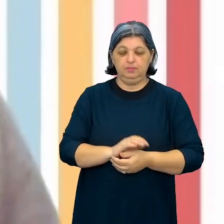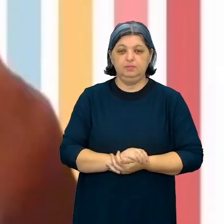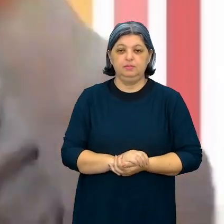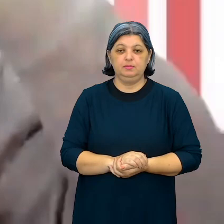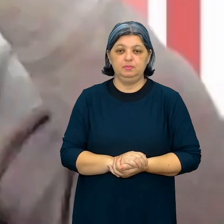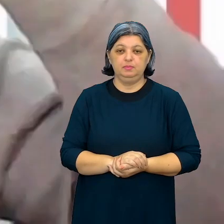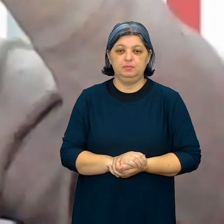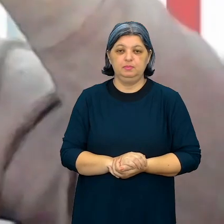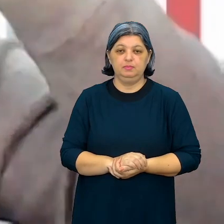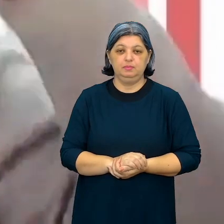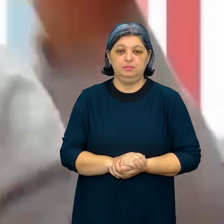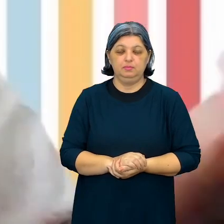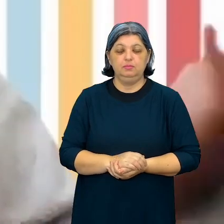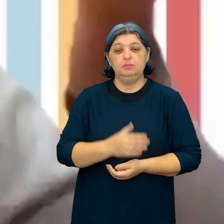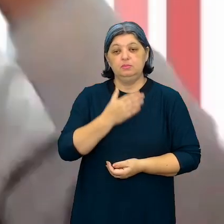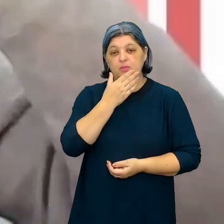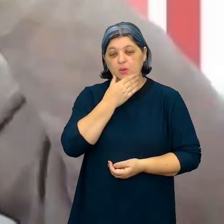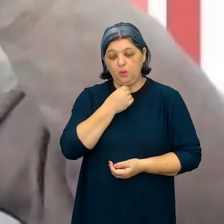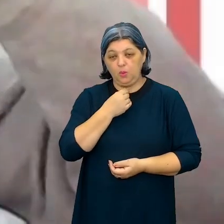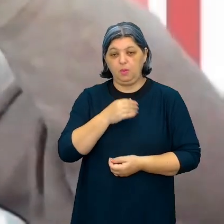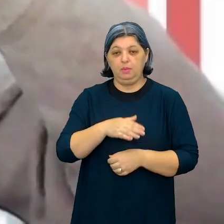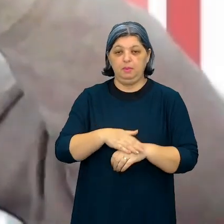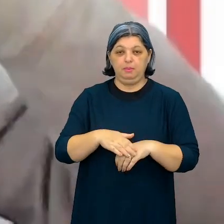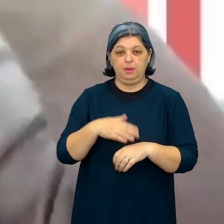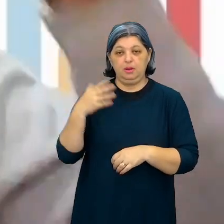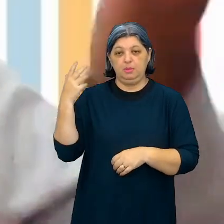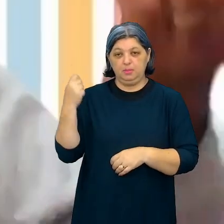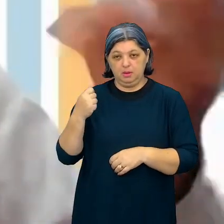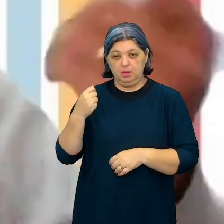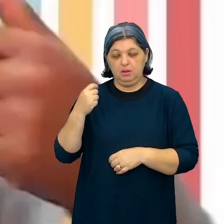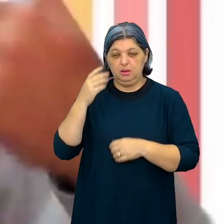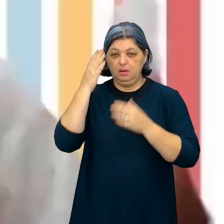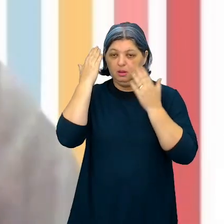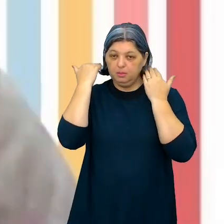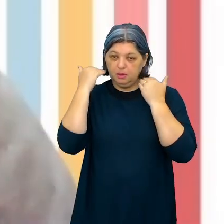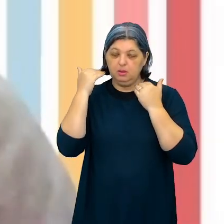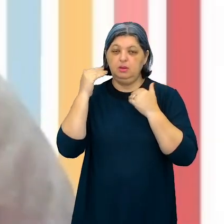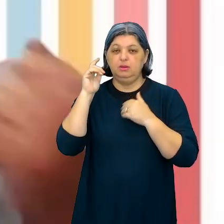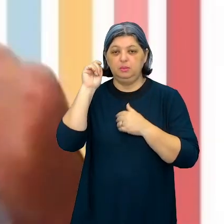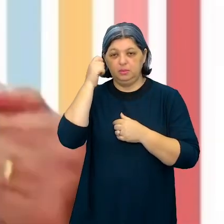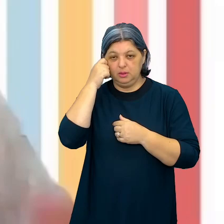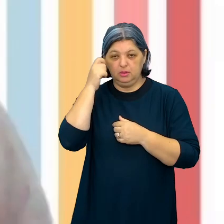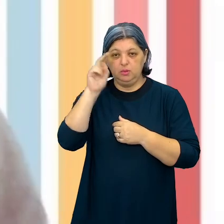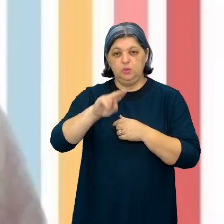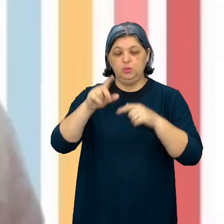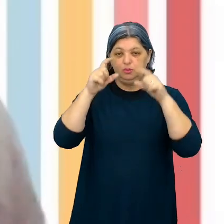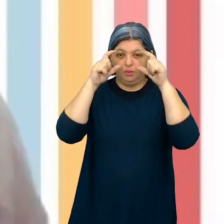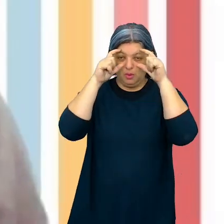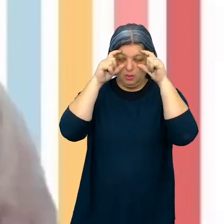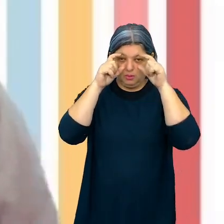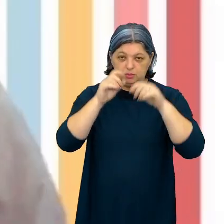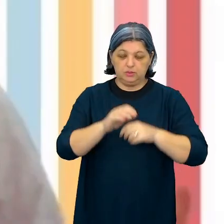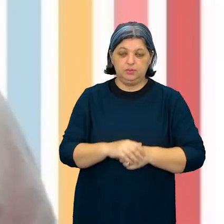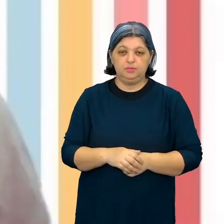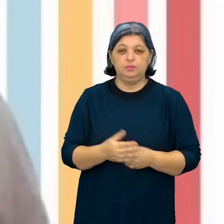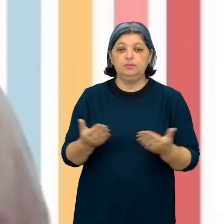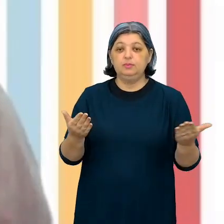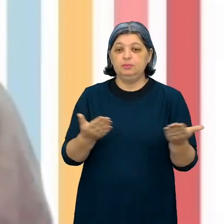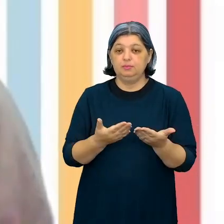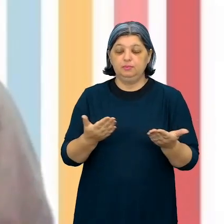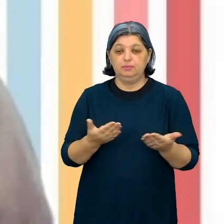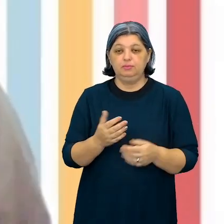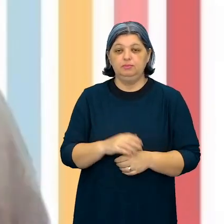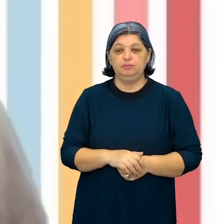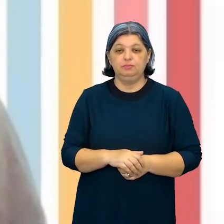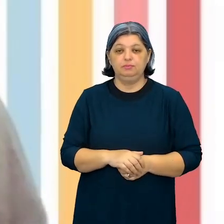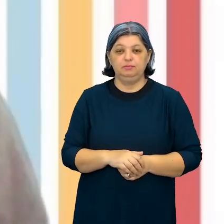eu sou um homem branco cabelos negros utilizo óculos ah e hoje a gente